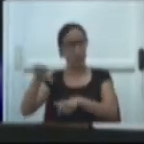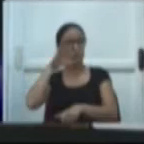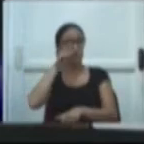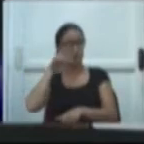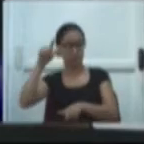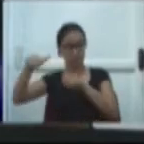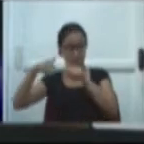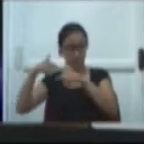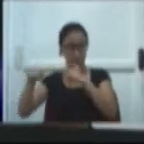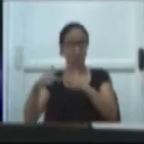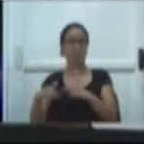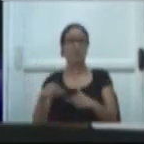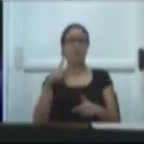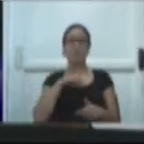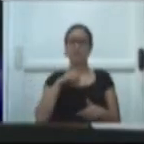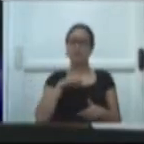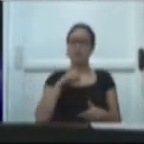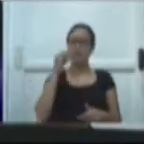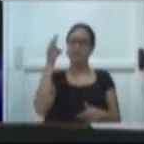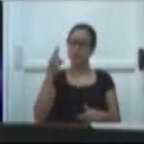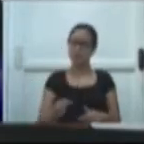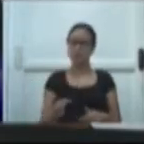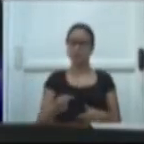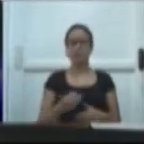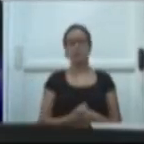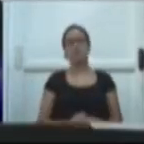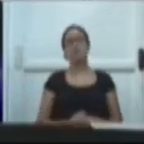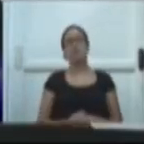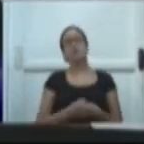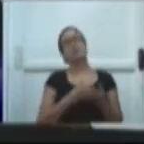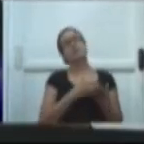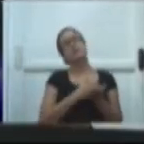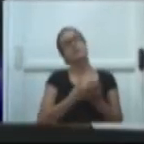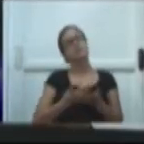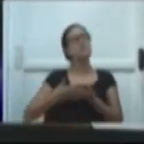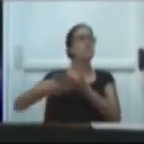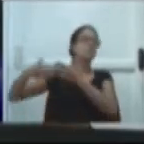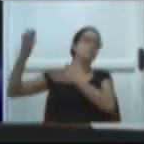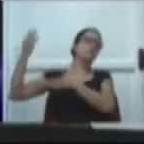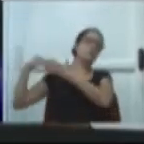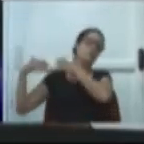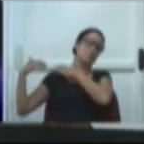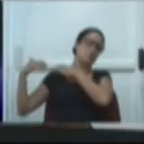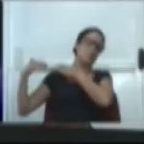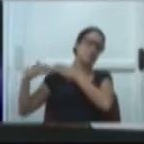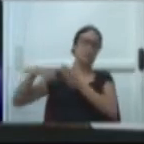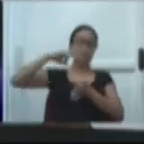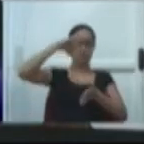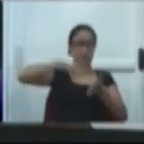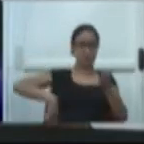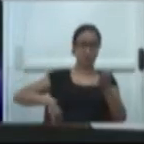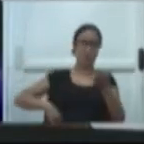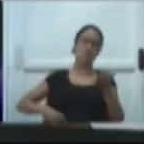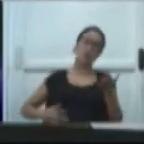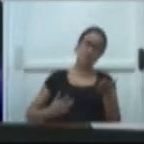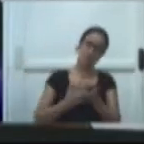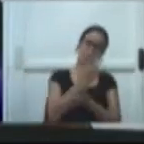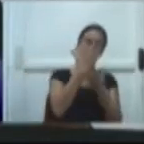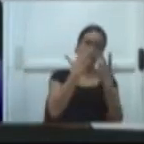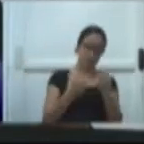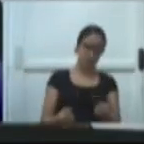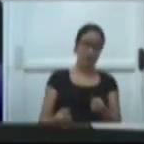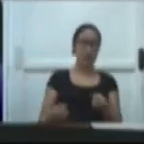trabalhadores efetivos. A gente começou lá no estatuto, que foi aprovado, e hoje mais essa realidade, porque a gente acha que o